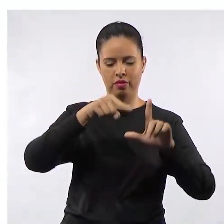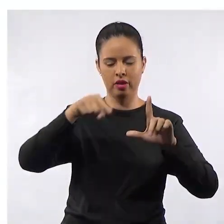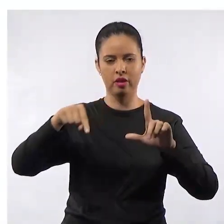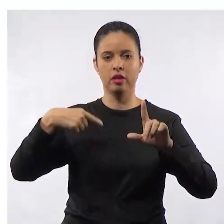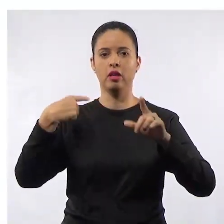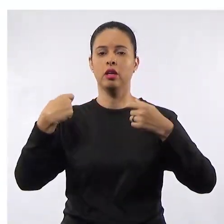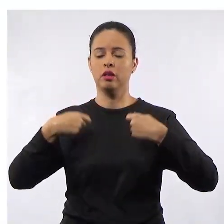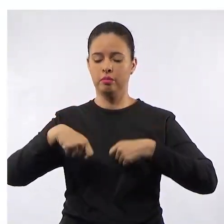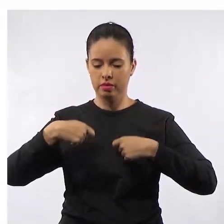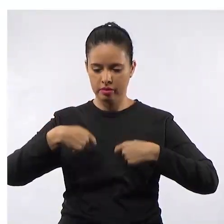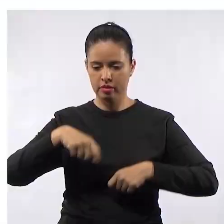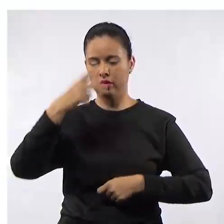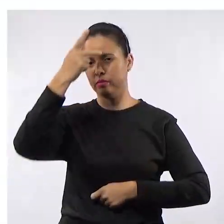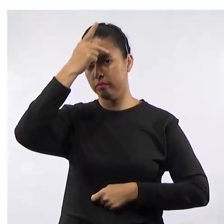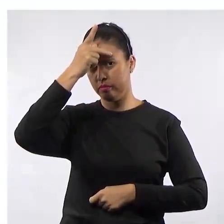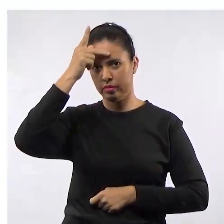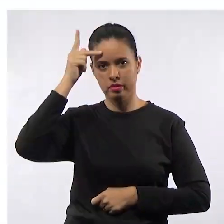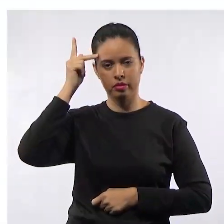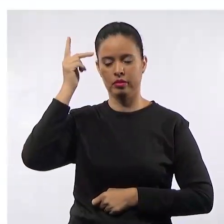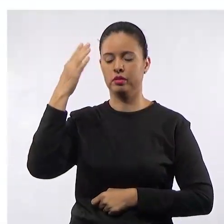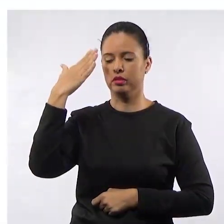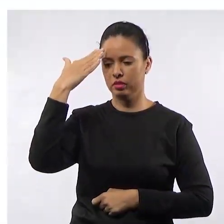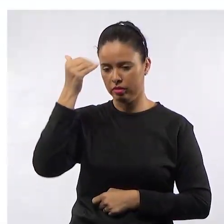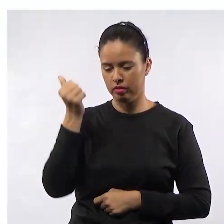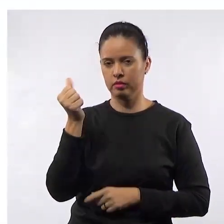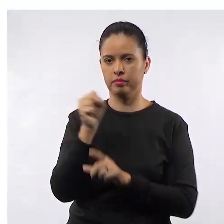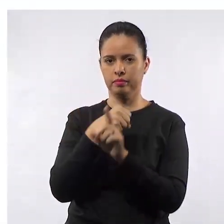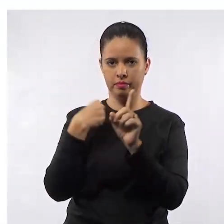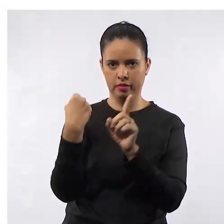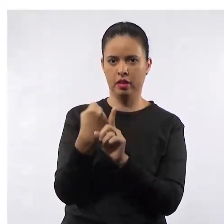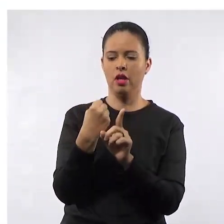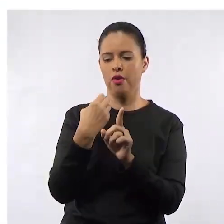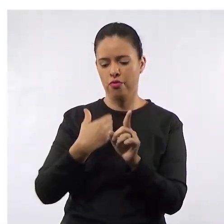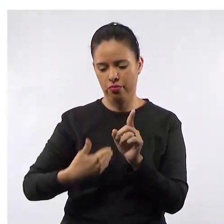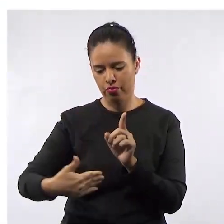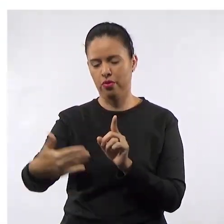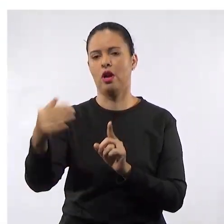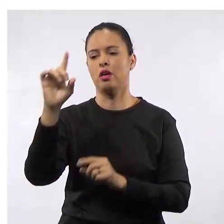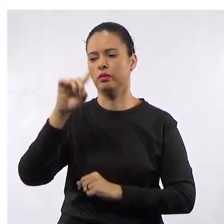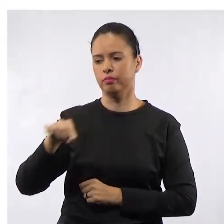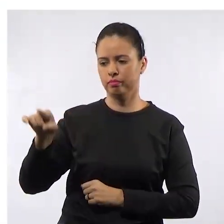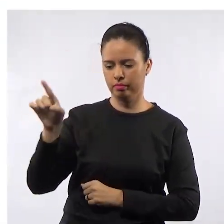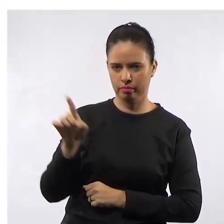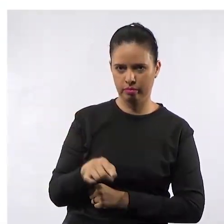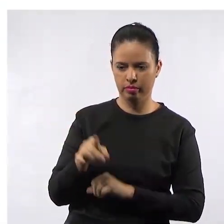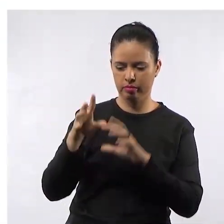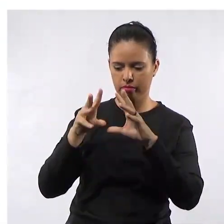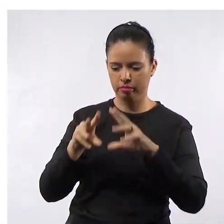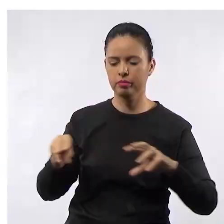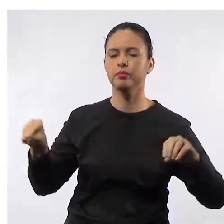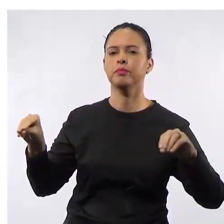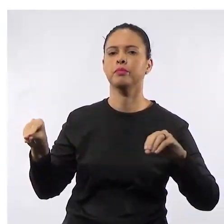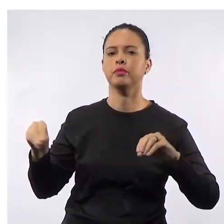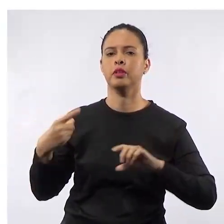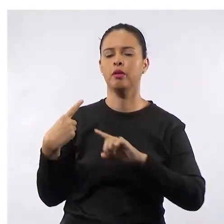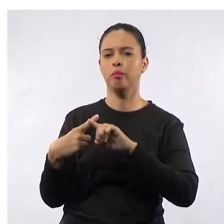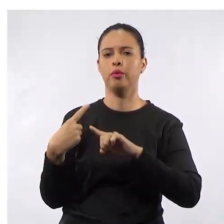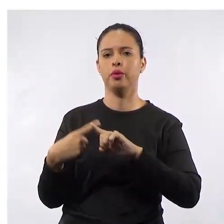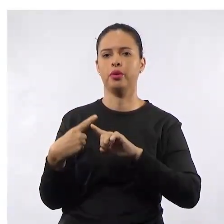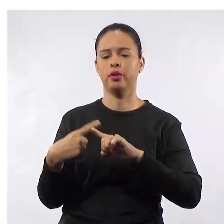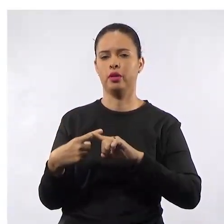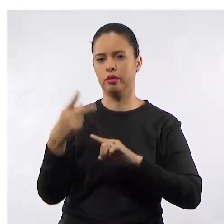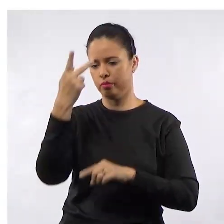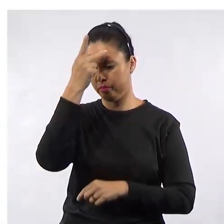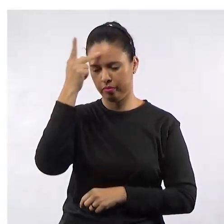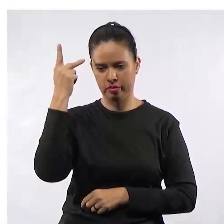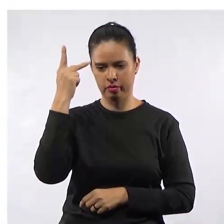porque é preciso que as pessoas saibam que essa sociedade ela está em liquidação porque isso vai fazer com que